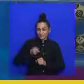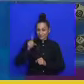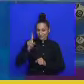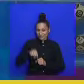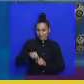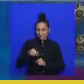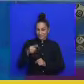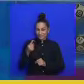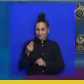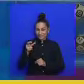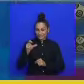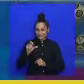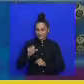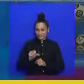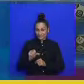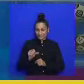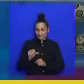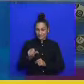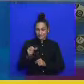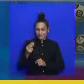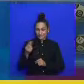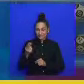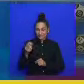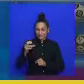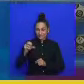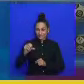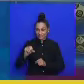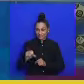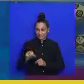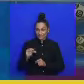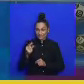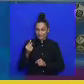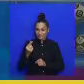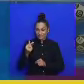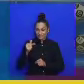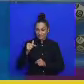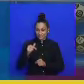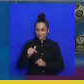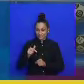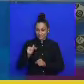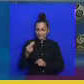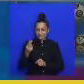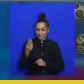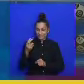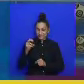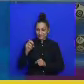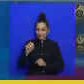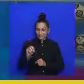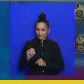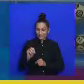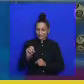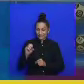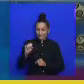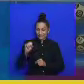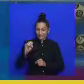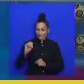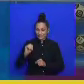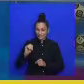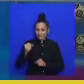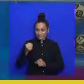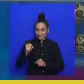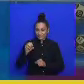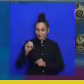sorteados: 19, 29, 17, 20,